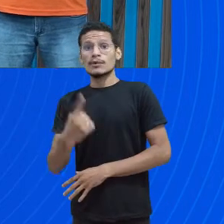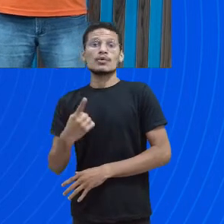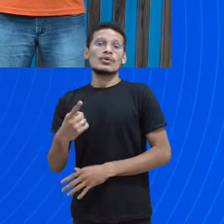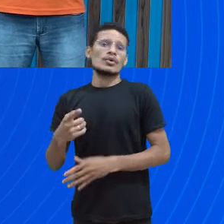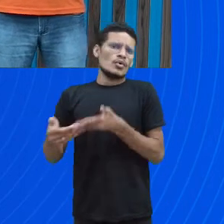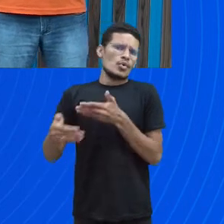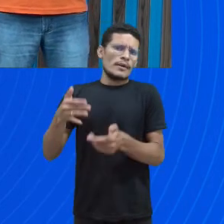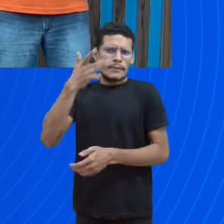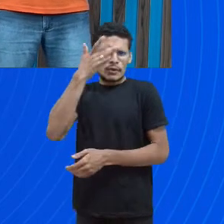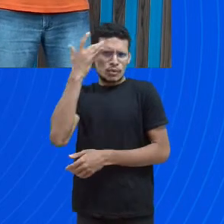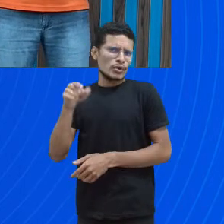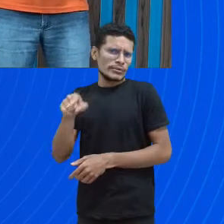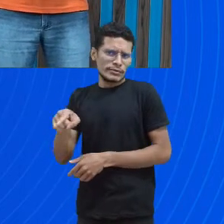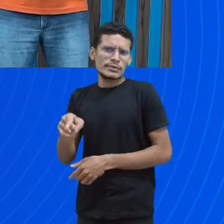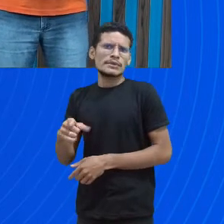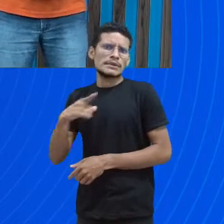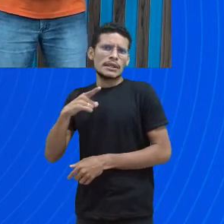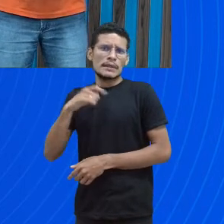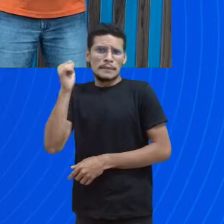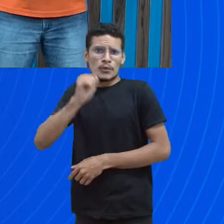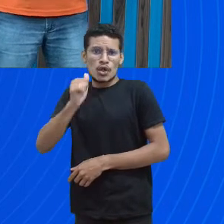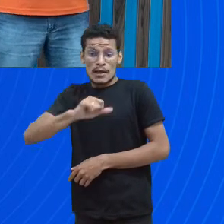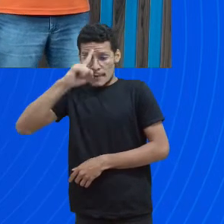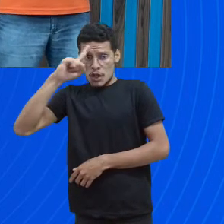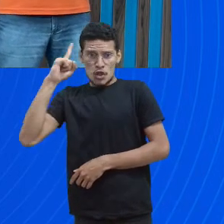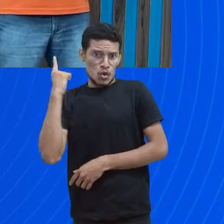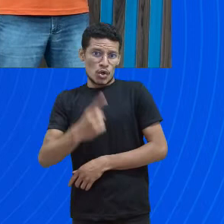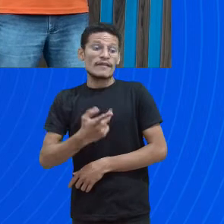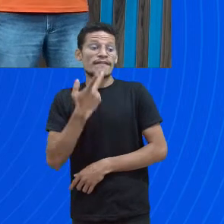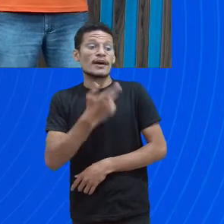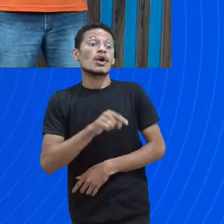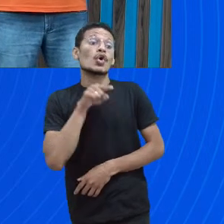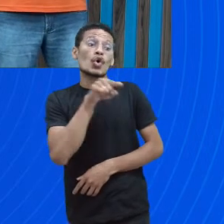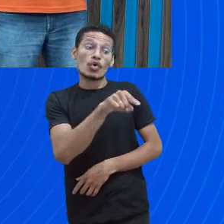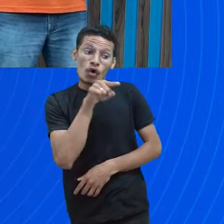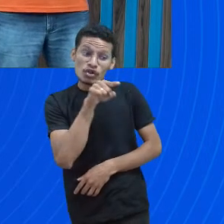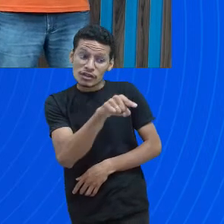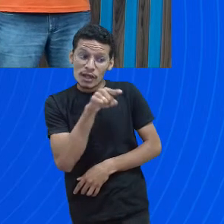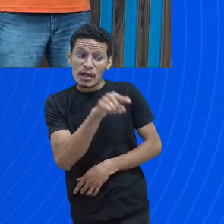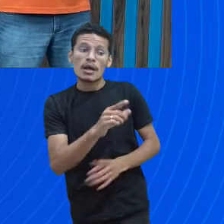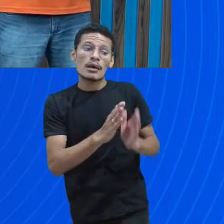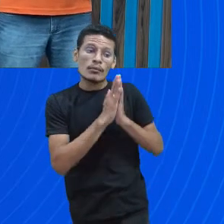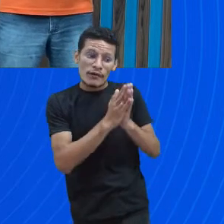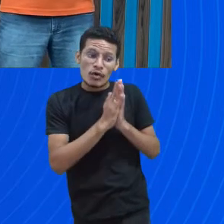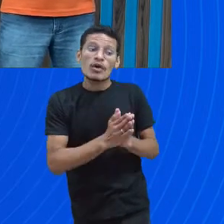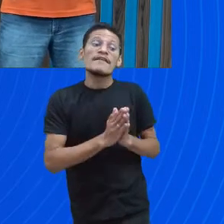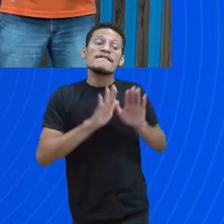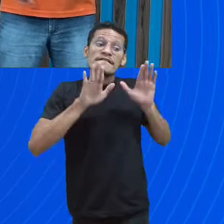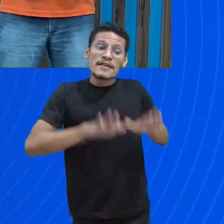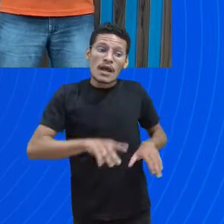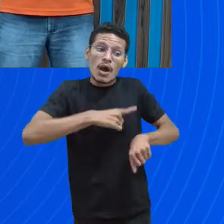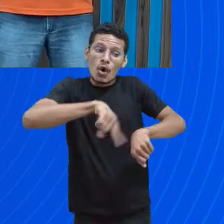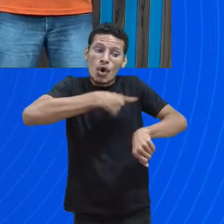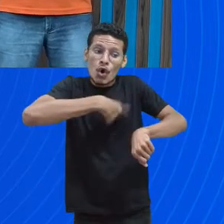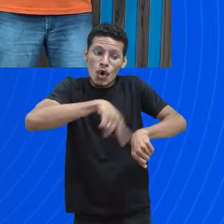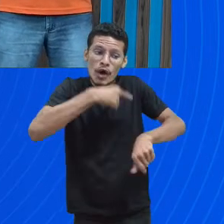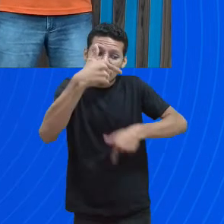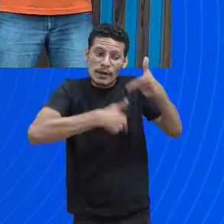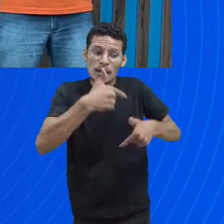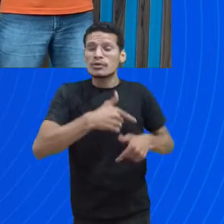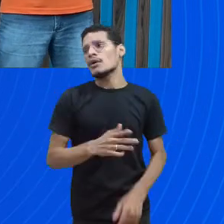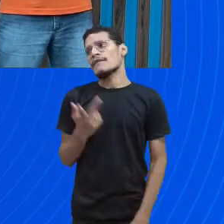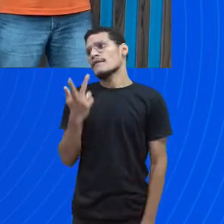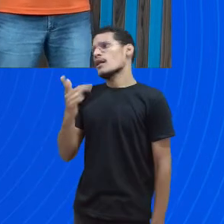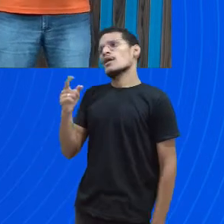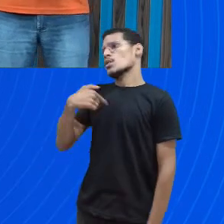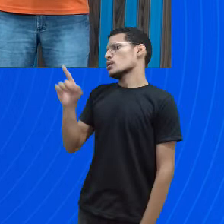enfim, você tem uma patroa, e aí ela diz assim, olha, você, por favor, eu preciso que você fique mais algumas horas aqui trabalhando. Aí você diz, não